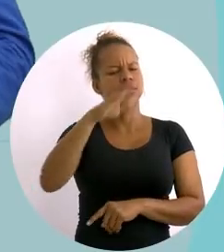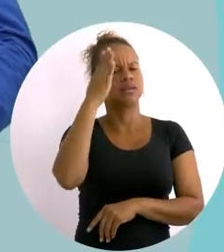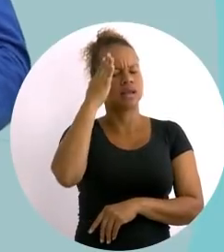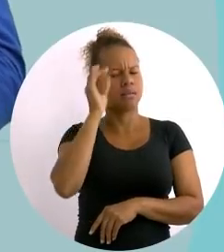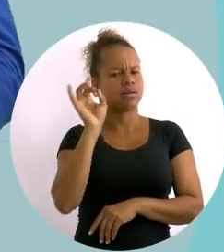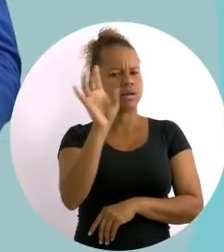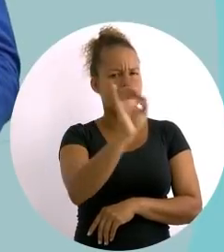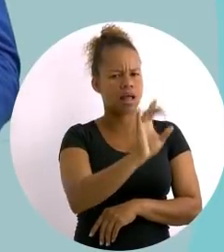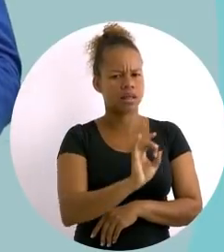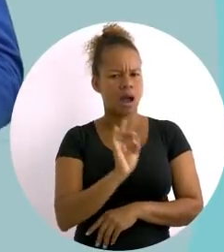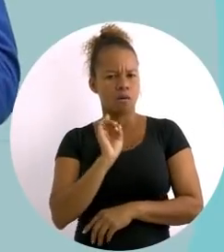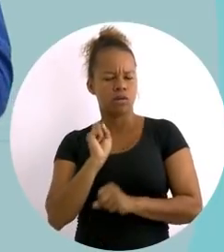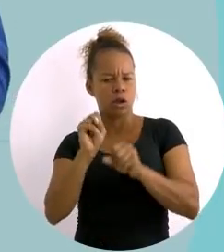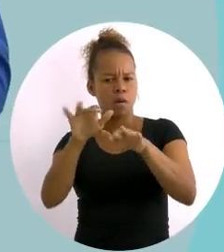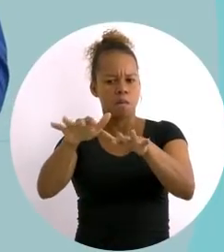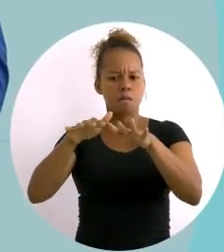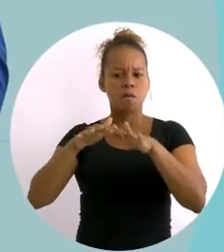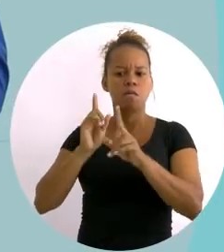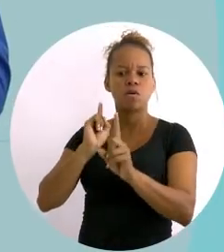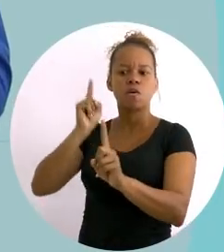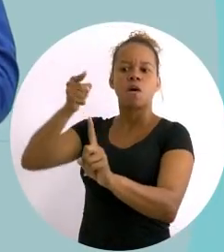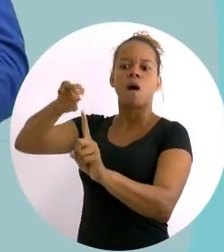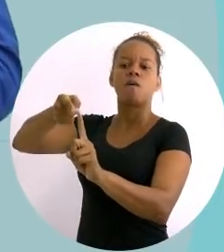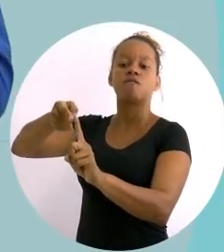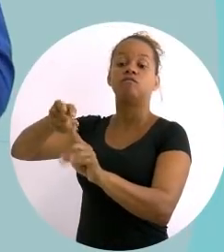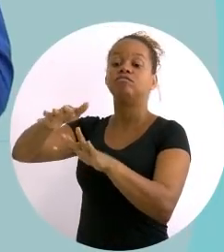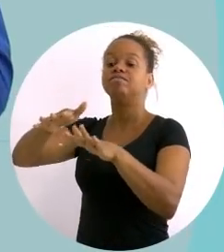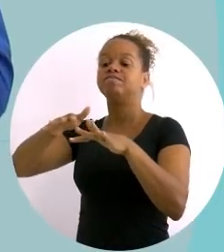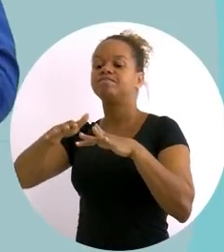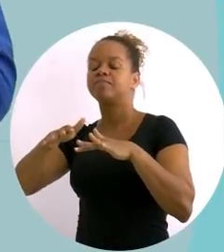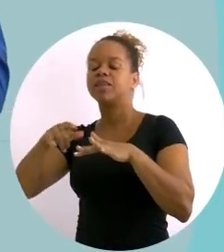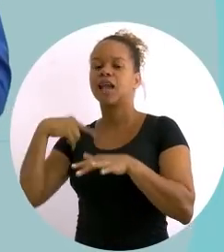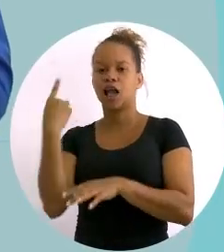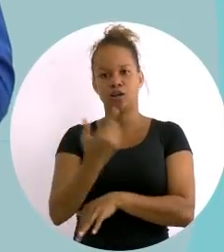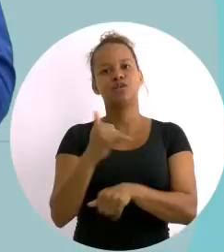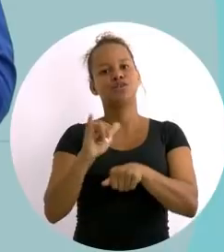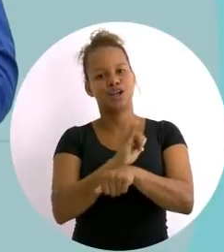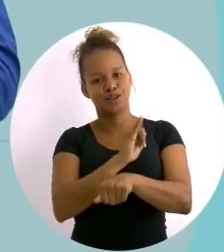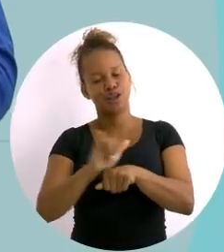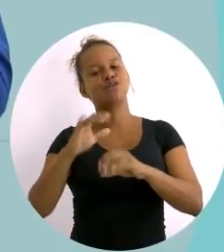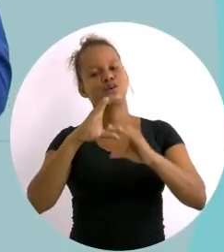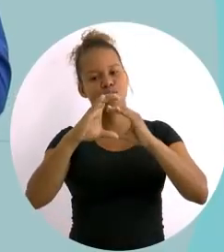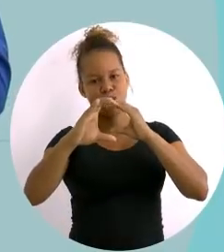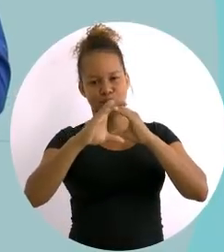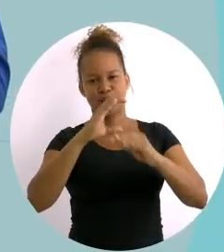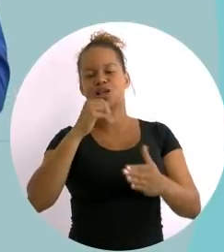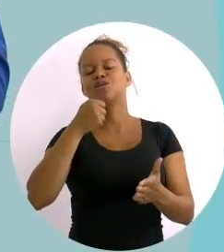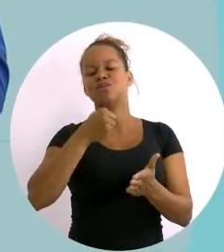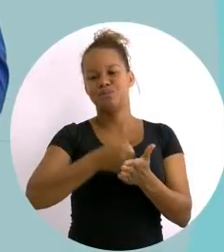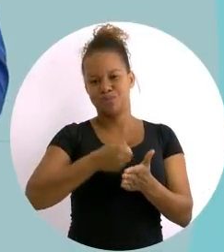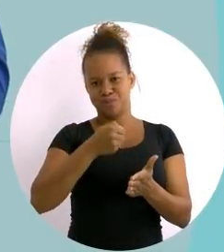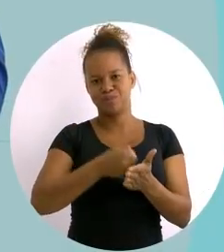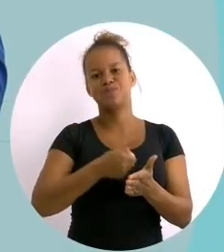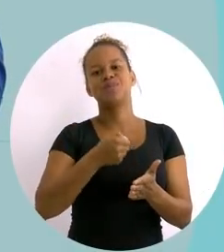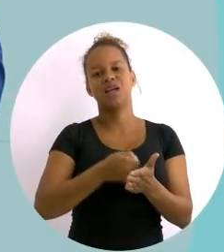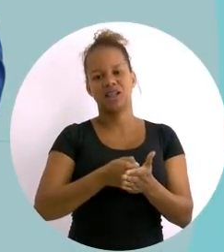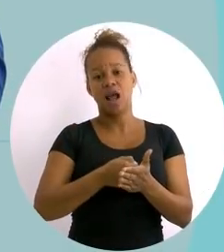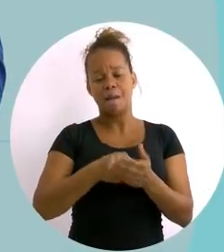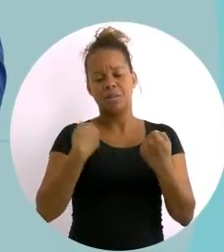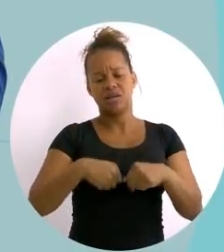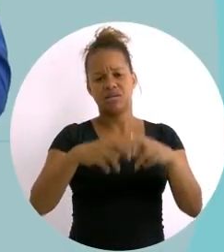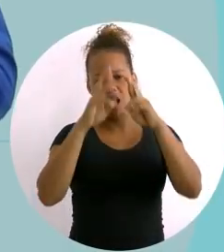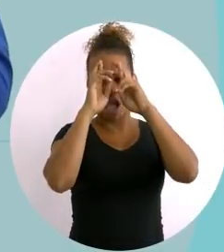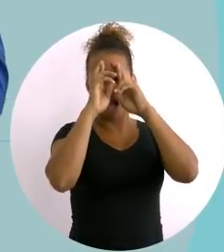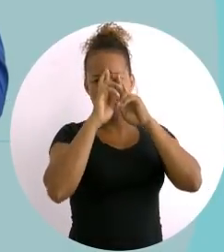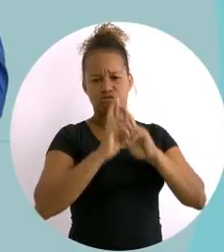organização tem um público-alvo, um público específico. E as nossas estratégias de comunicação, obrigatoriamente, devem respeitar